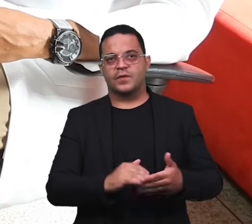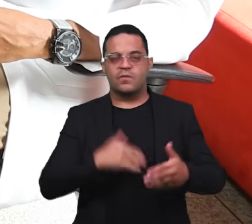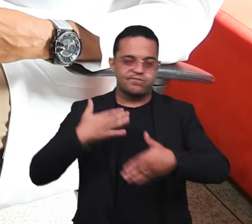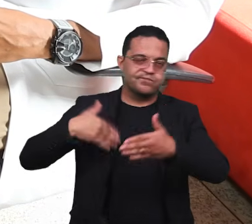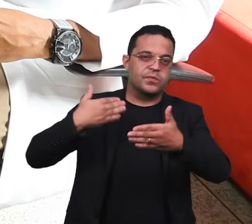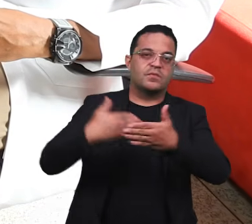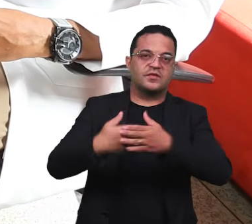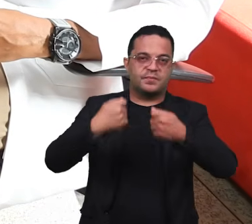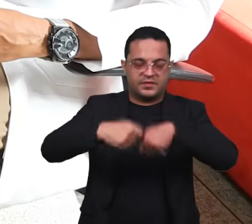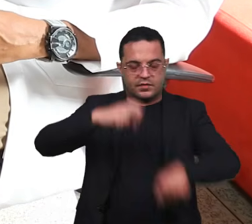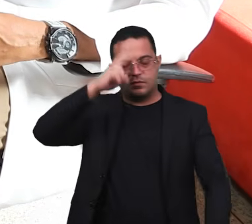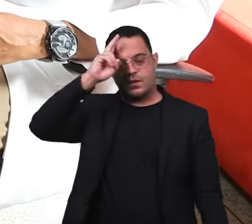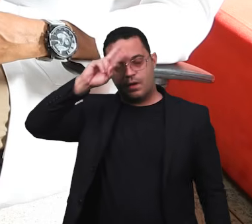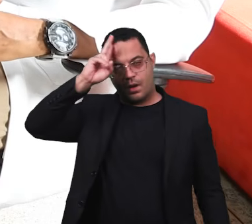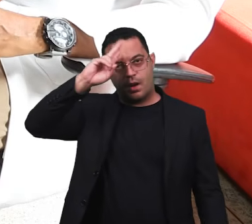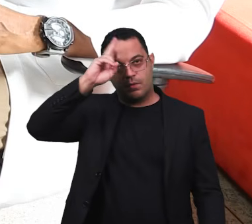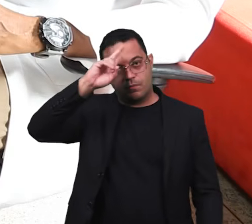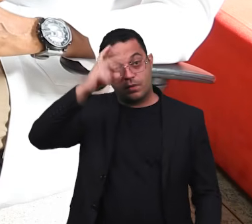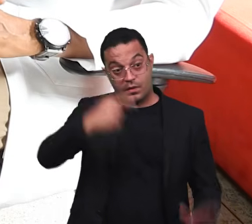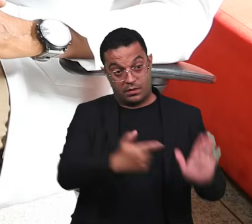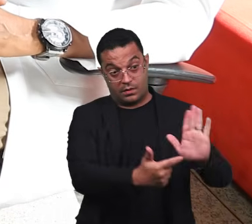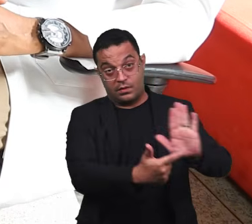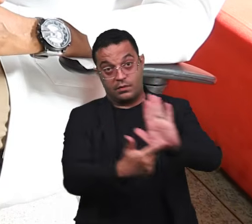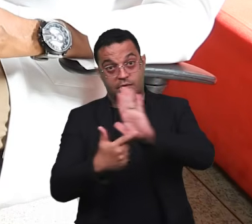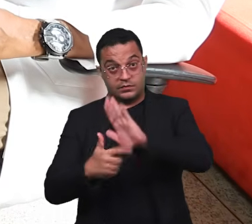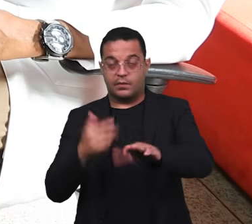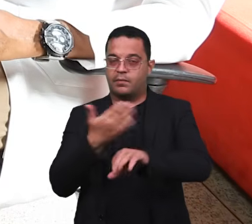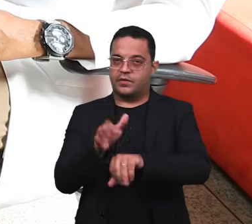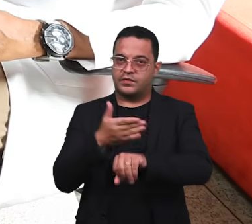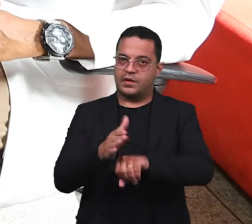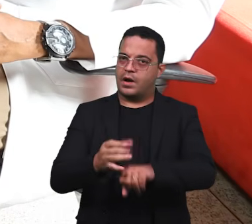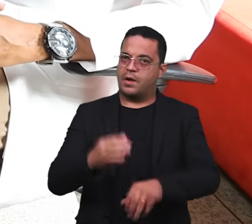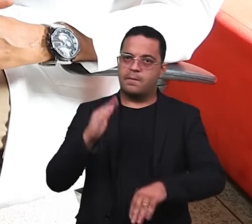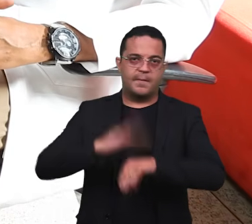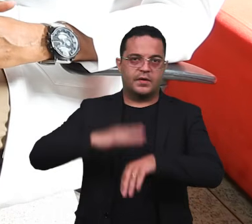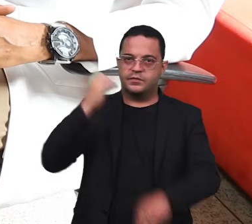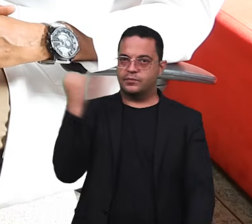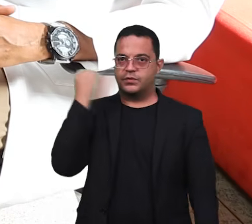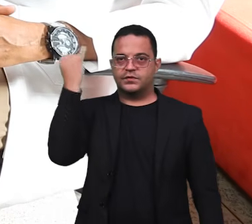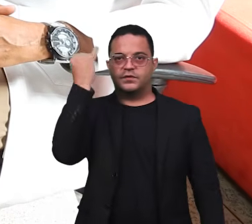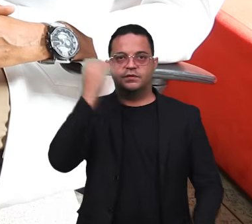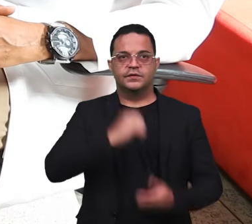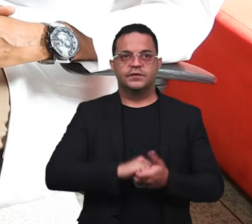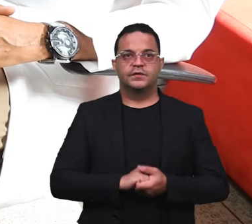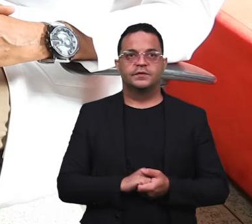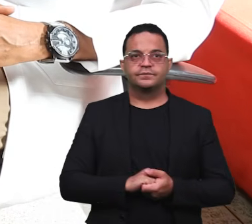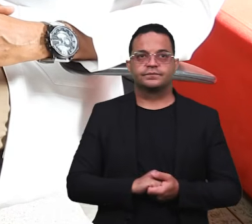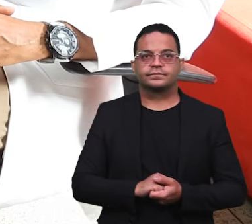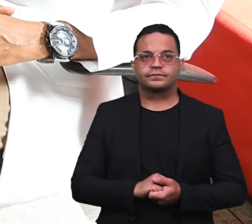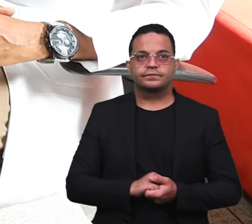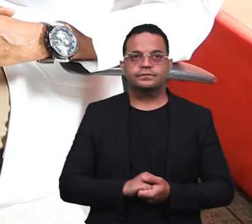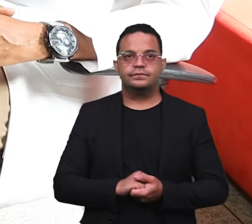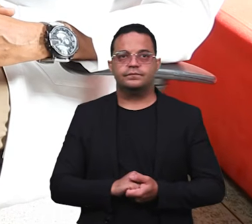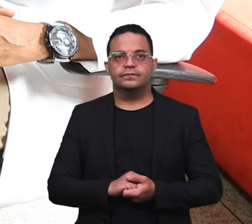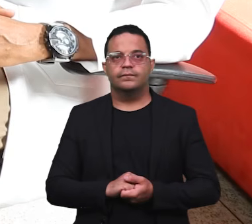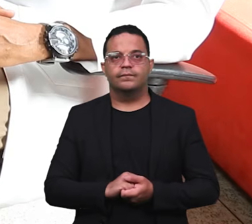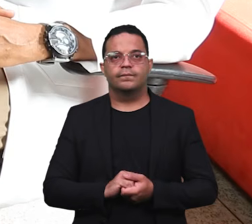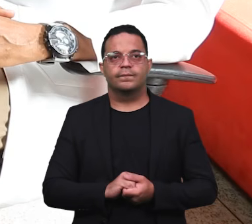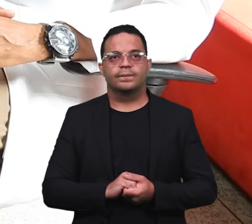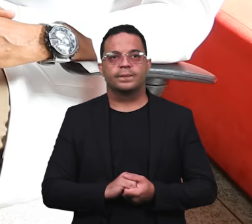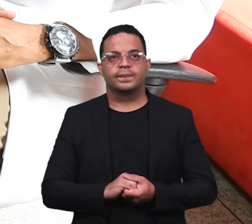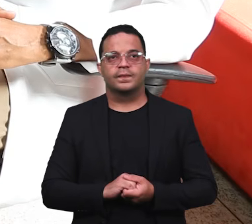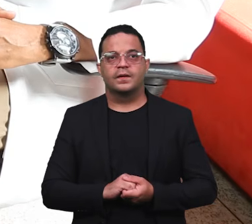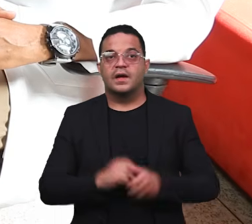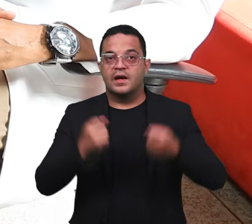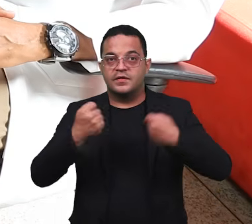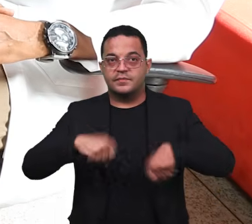já existem há muito tempo, mas nós precisamos resgatá-las, trazer e colocá-las em prática. Isso é mais importante, né?